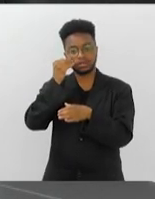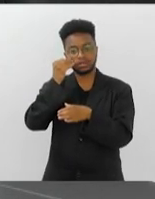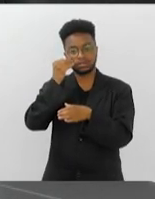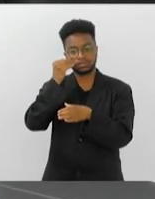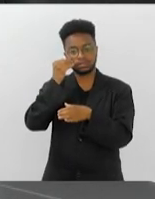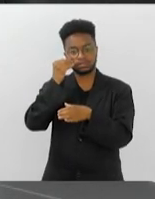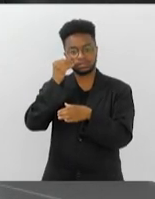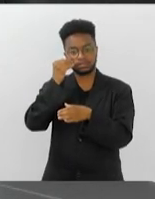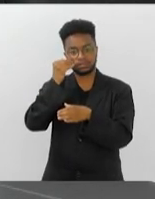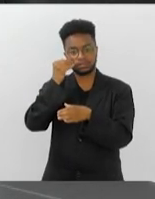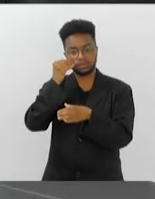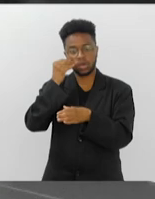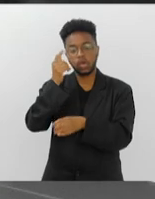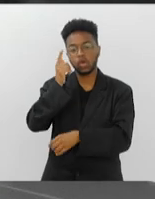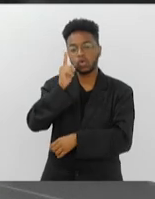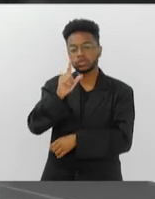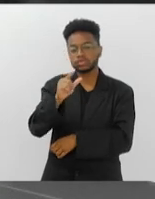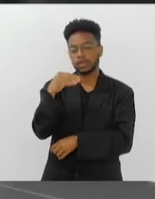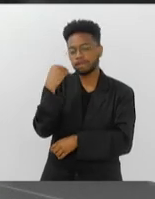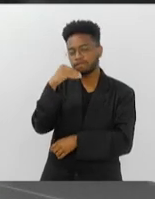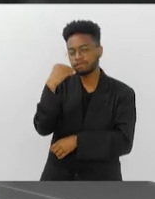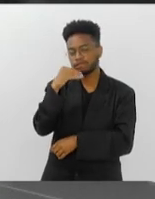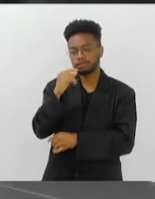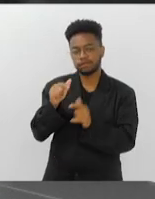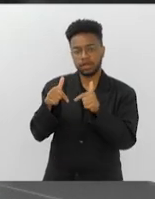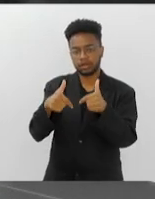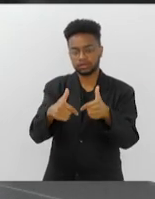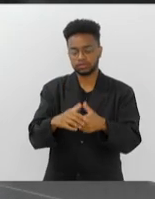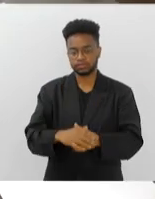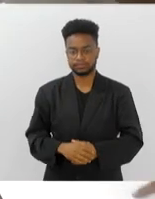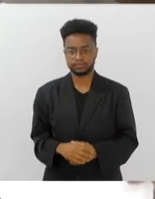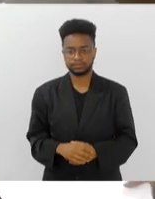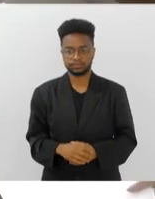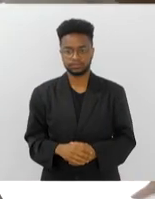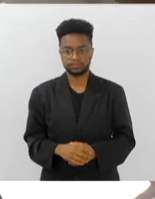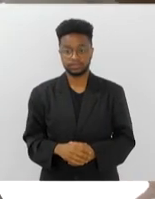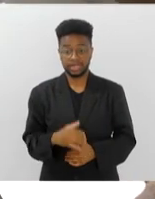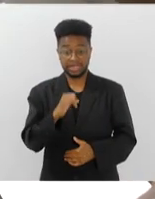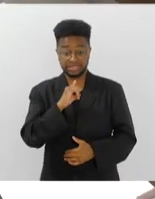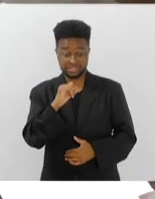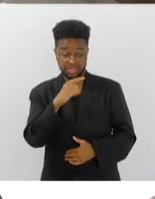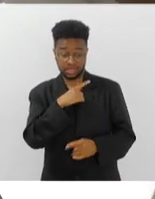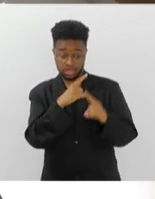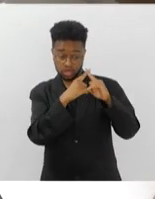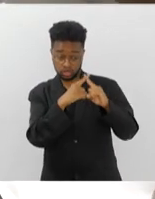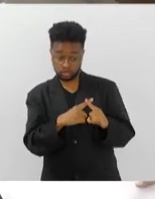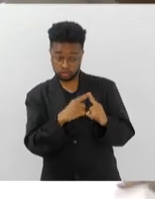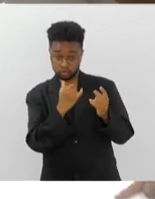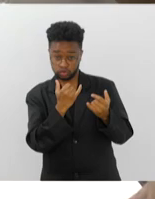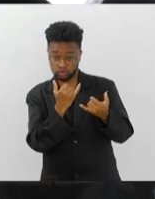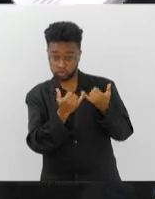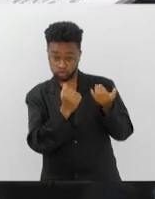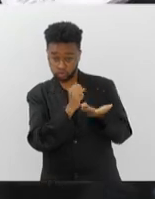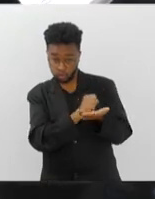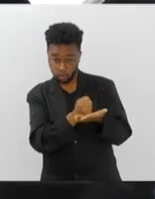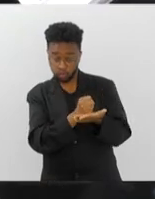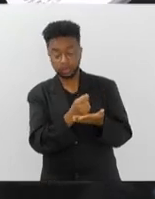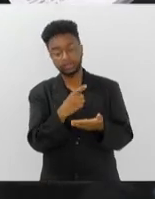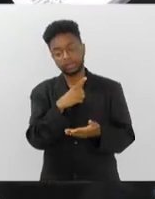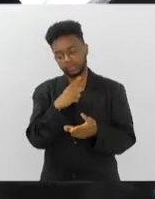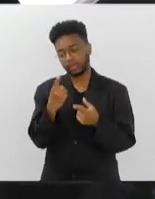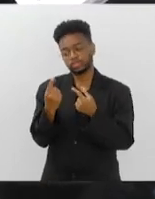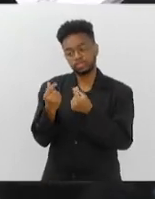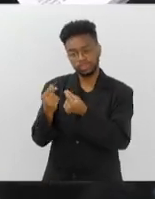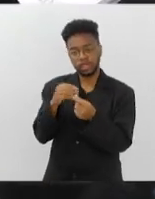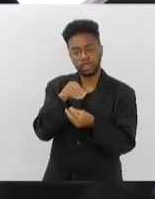buscarem alguma facilidade. Presidente, onde tem jogo, tem dinheiro.